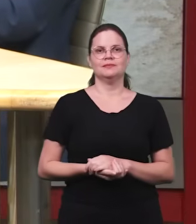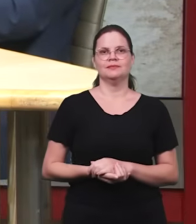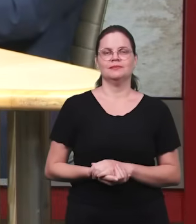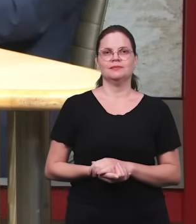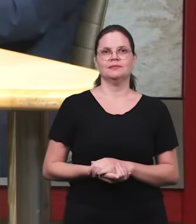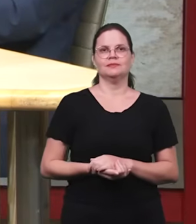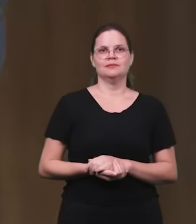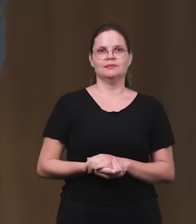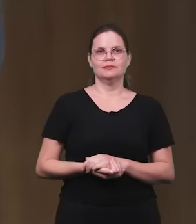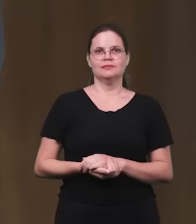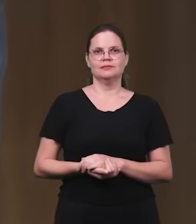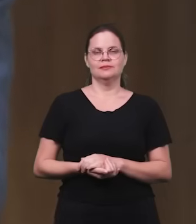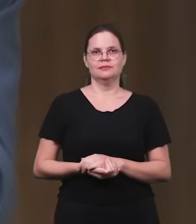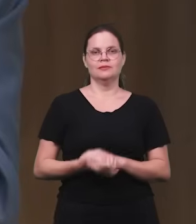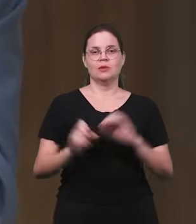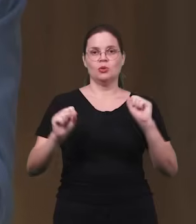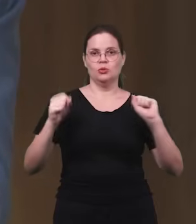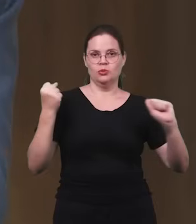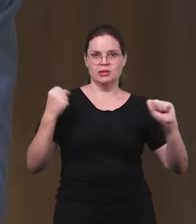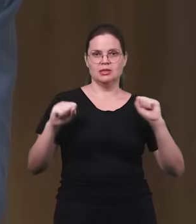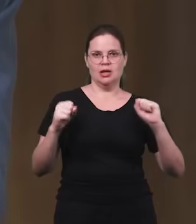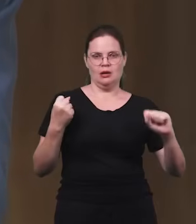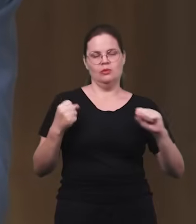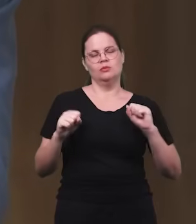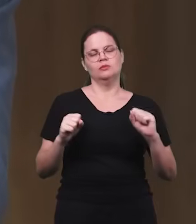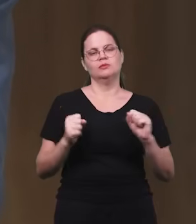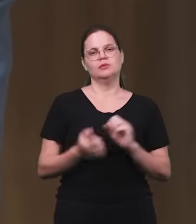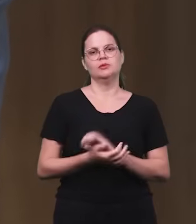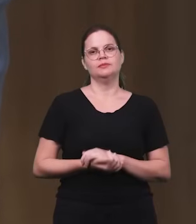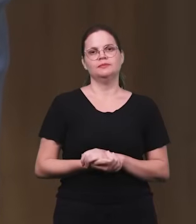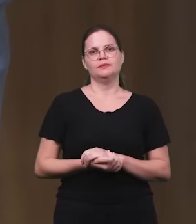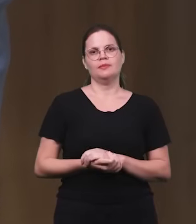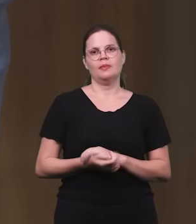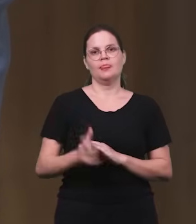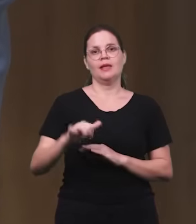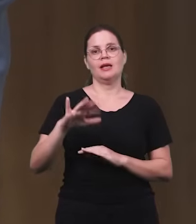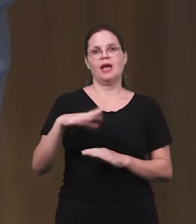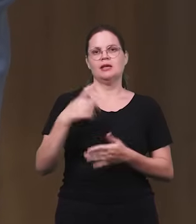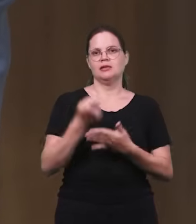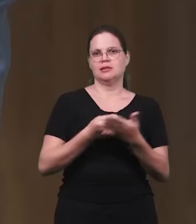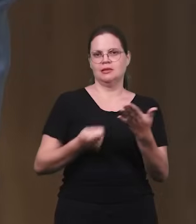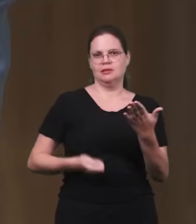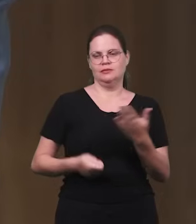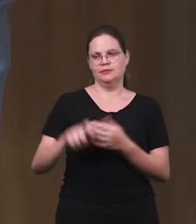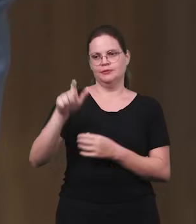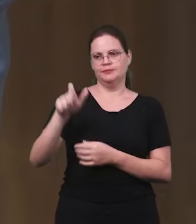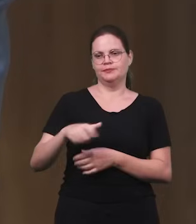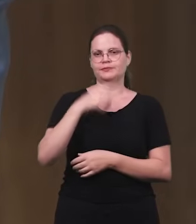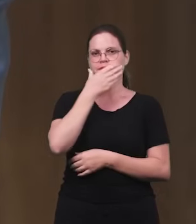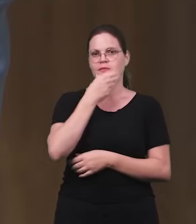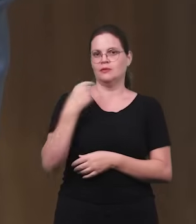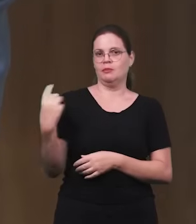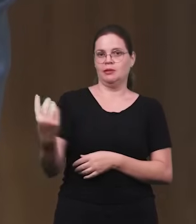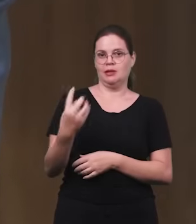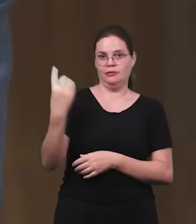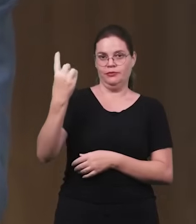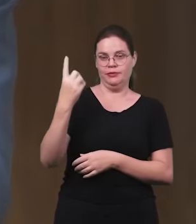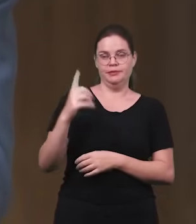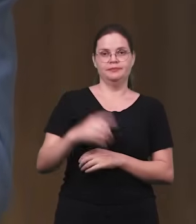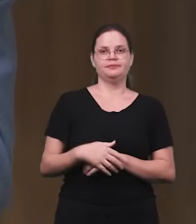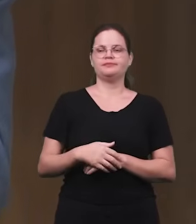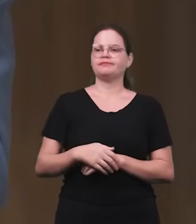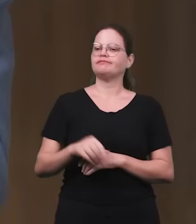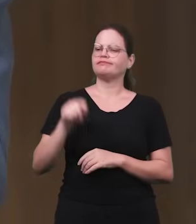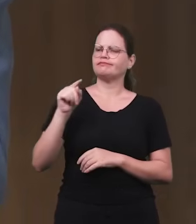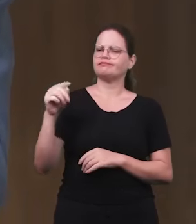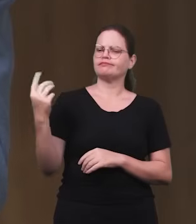versículo, o Salmo, na verdade, ele foi escrito por Davi. E aqui mostra